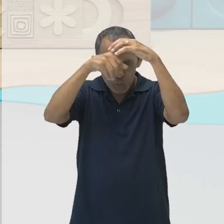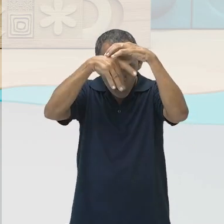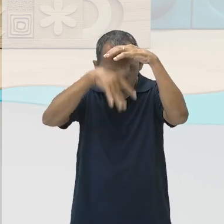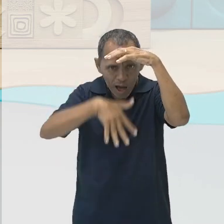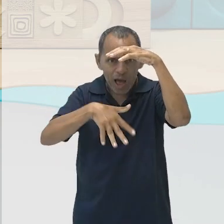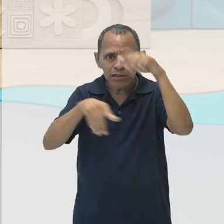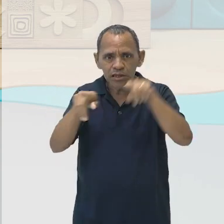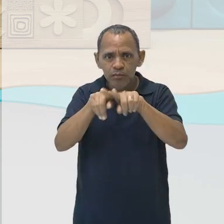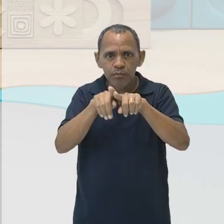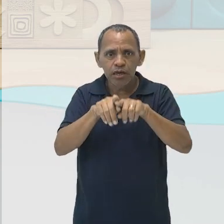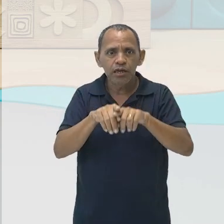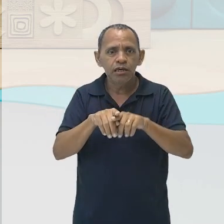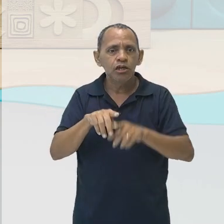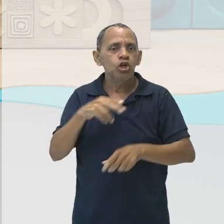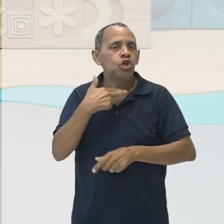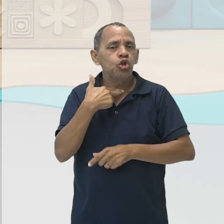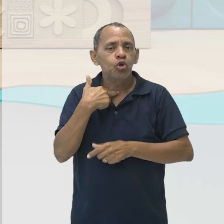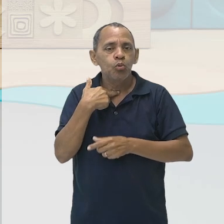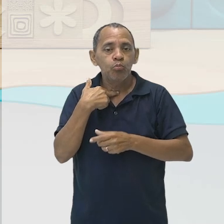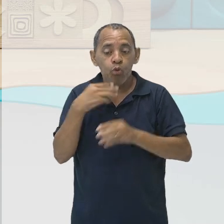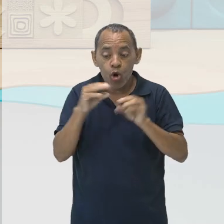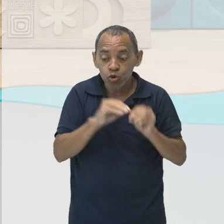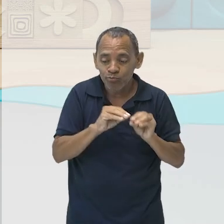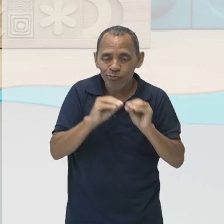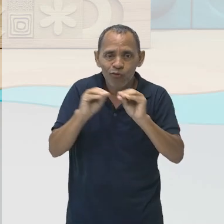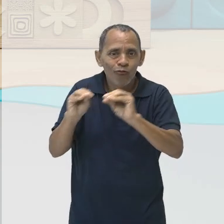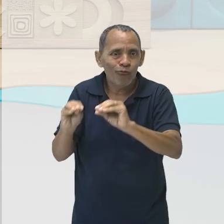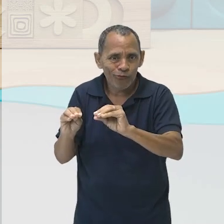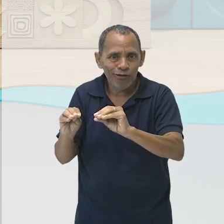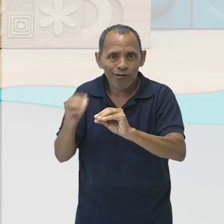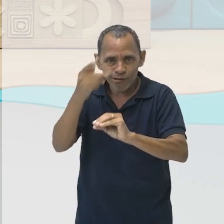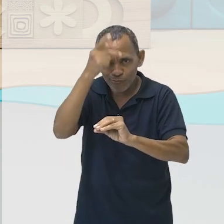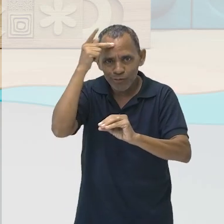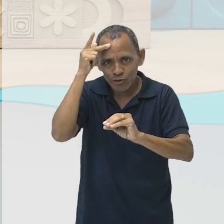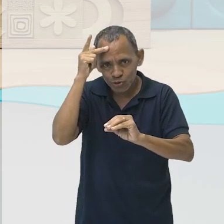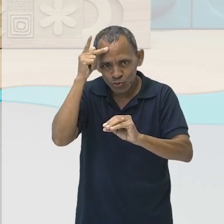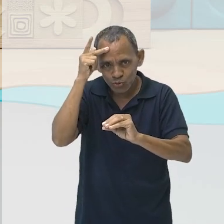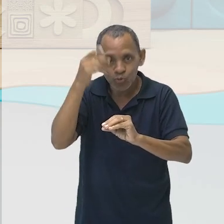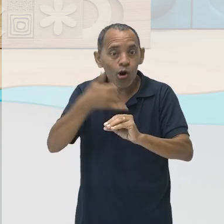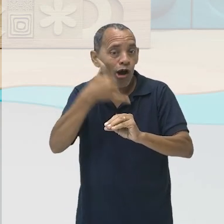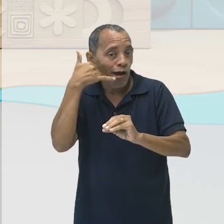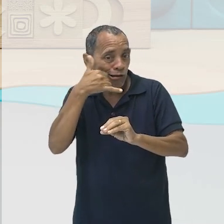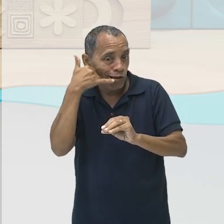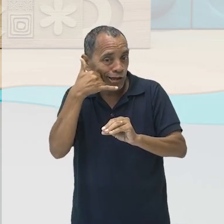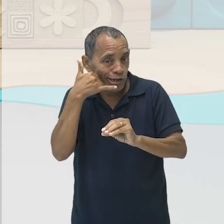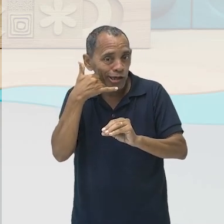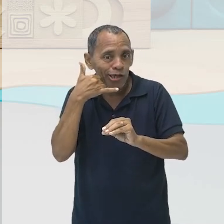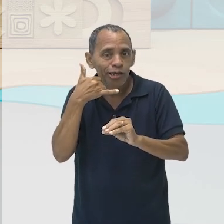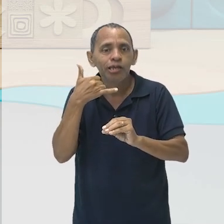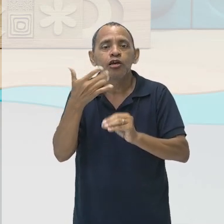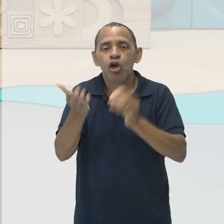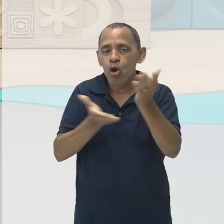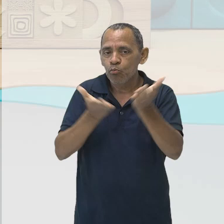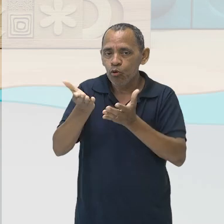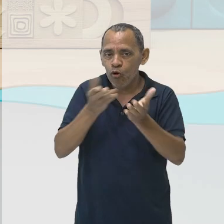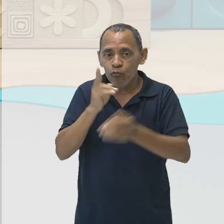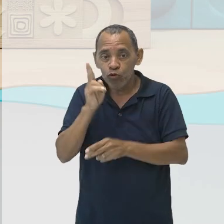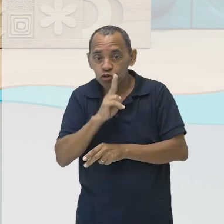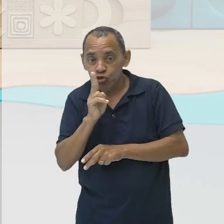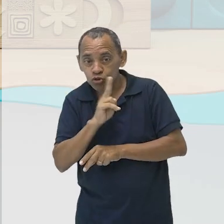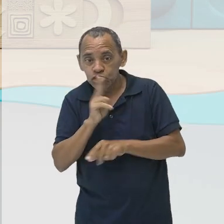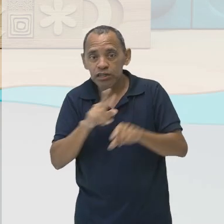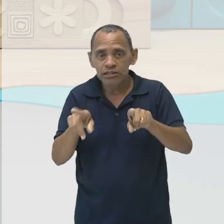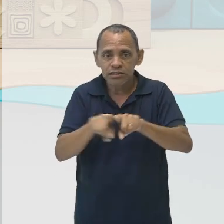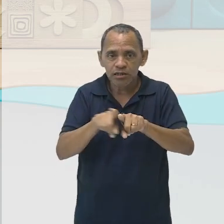de emergência e segure a cabeça dessa vítima e aguarde a ambulância chegar. Tá? Agora a gente vai ver quais ações